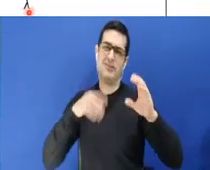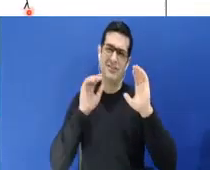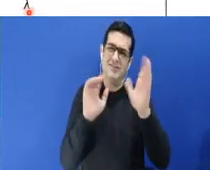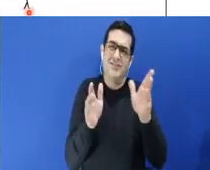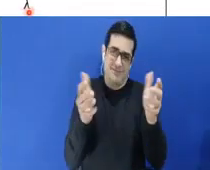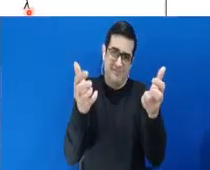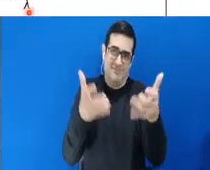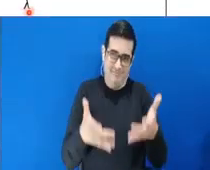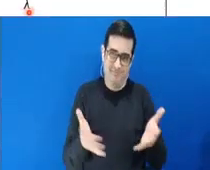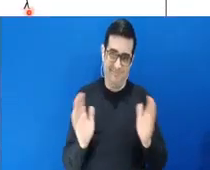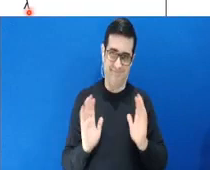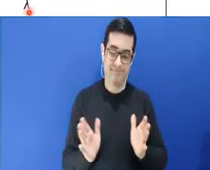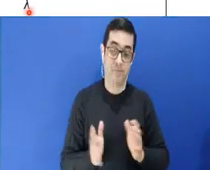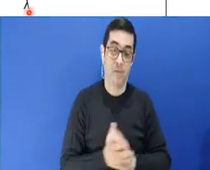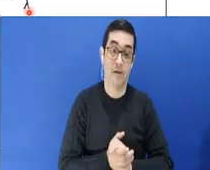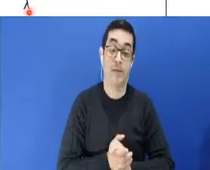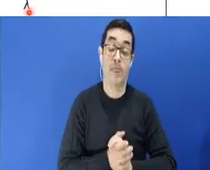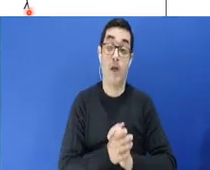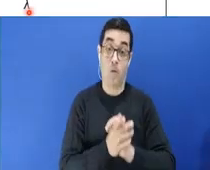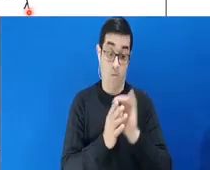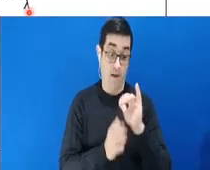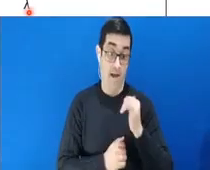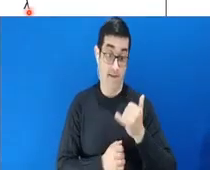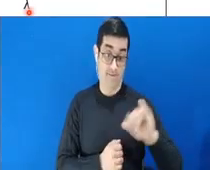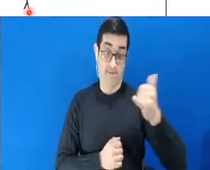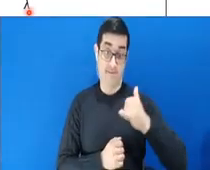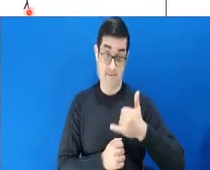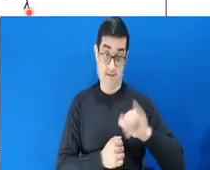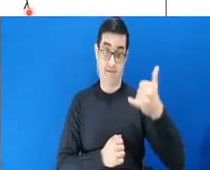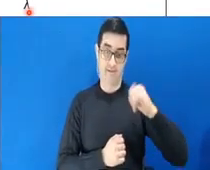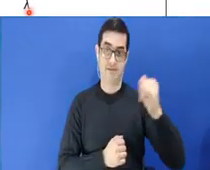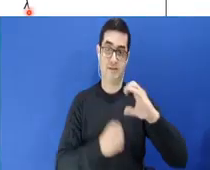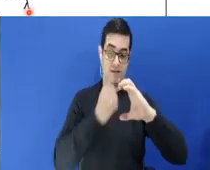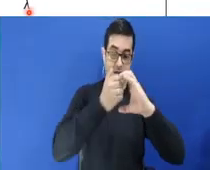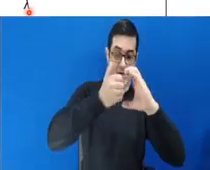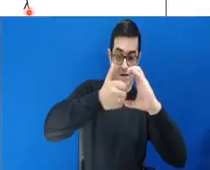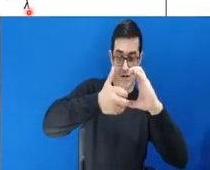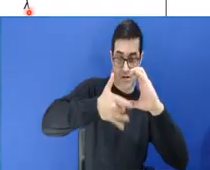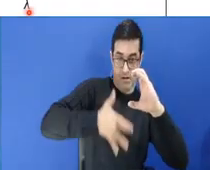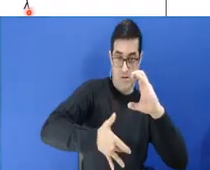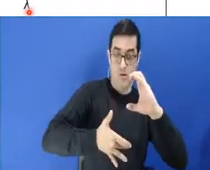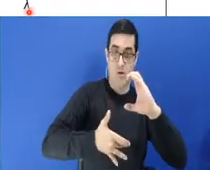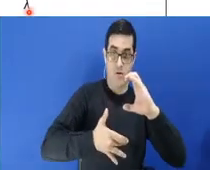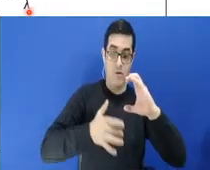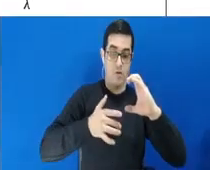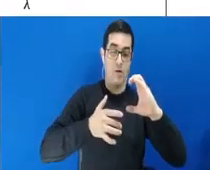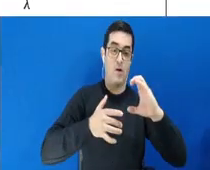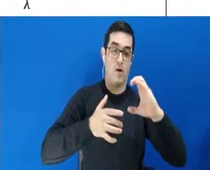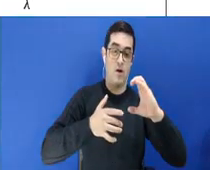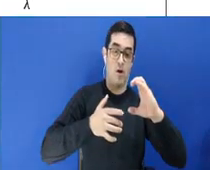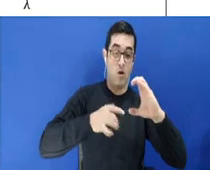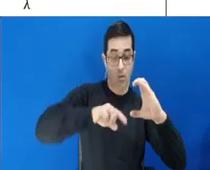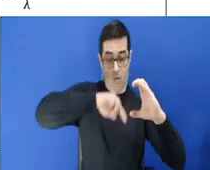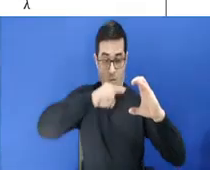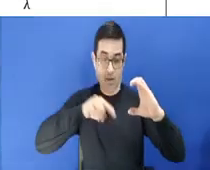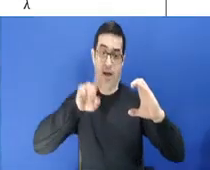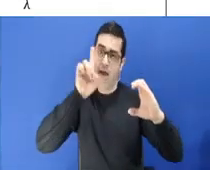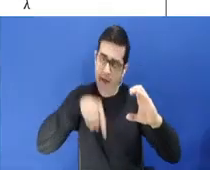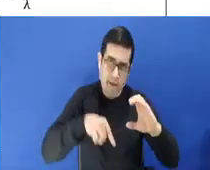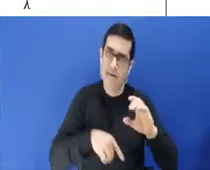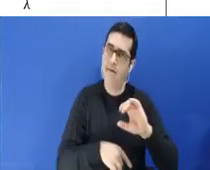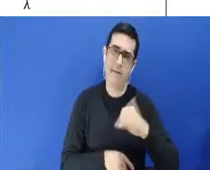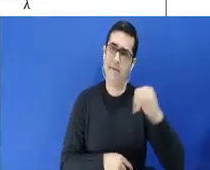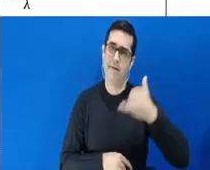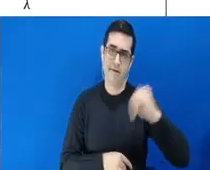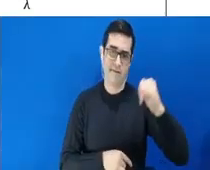sendo com a característica corpuscular ou ondulatório, é energia. Então ele iguala essas duas e ele obtém